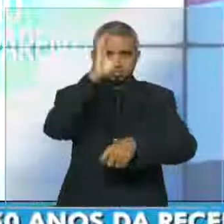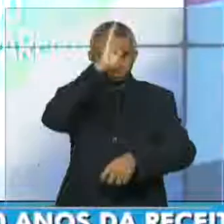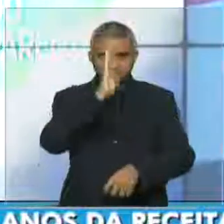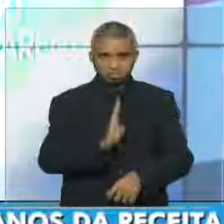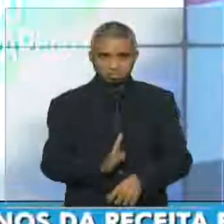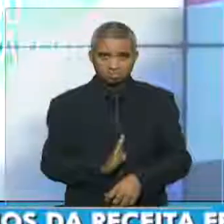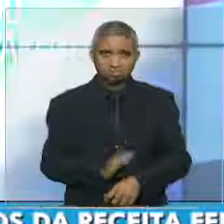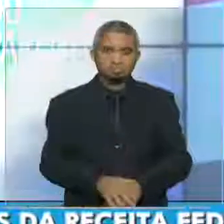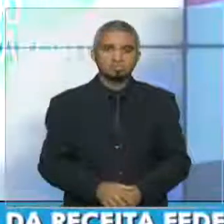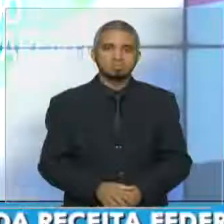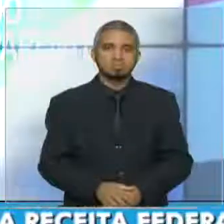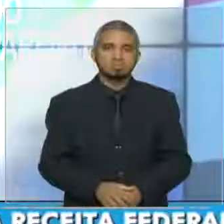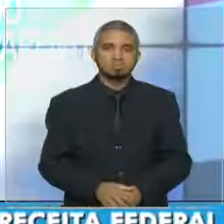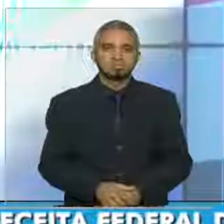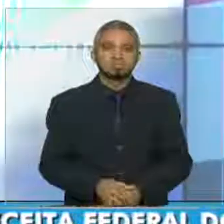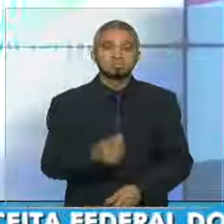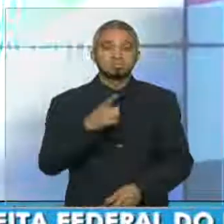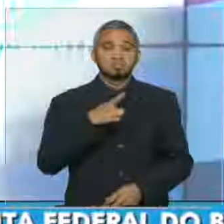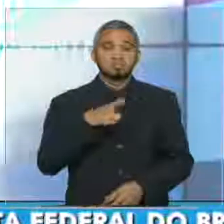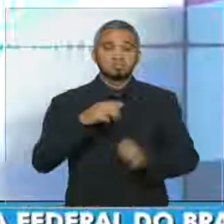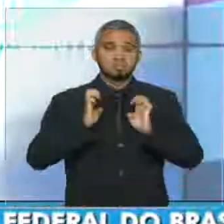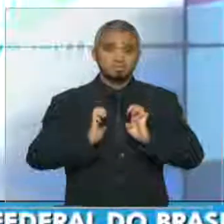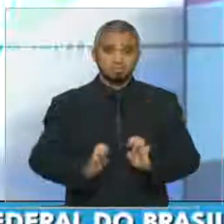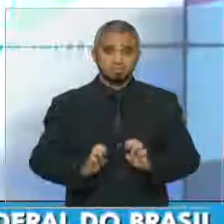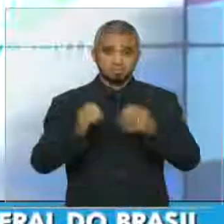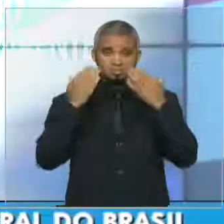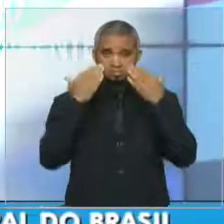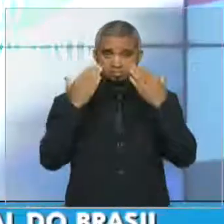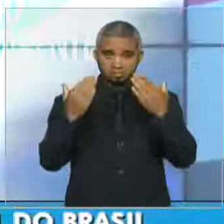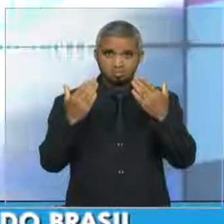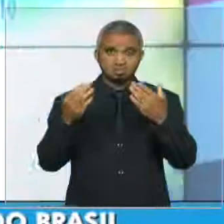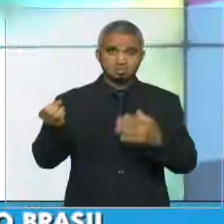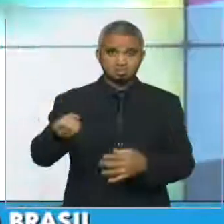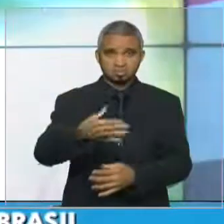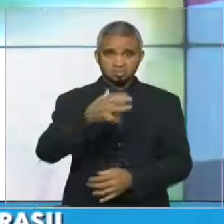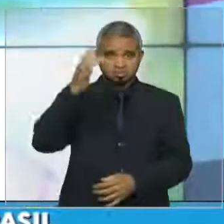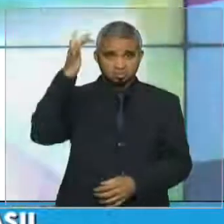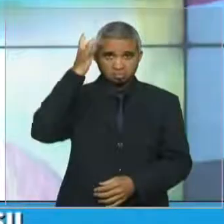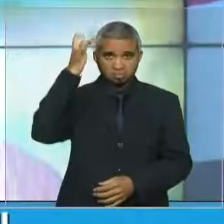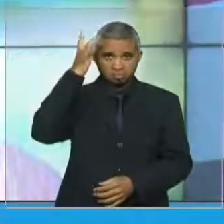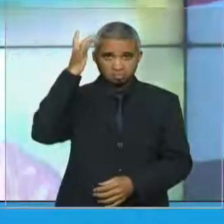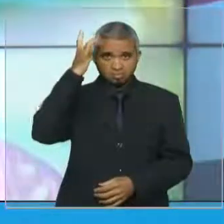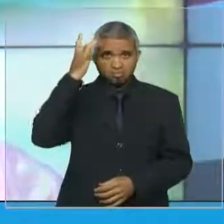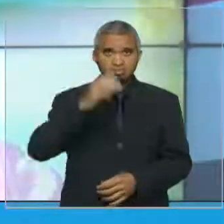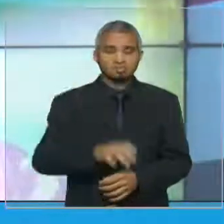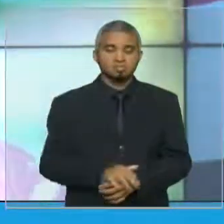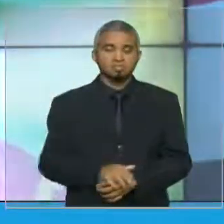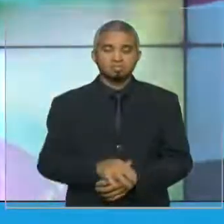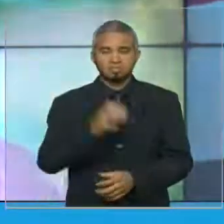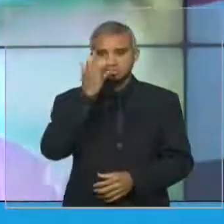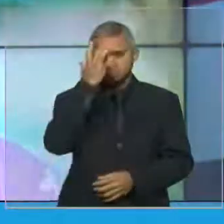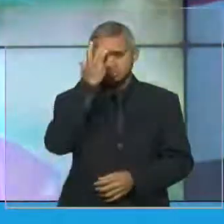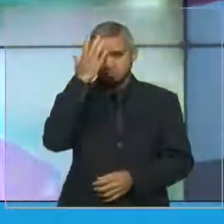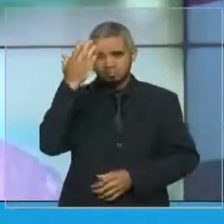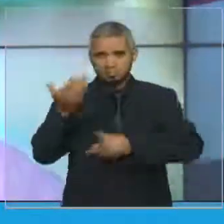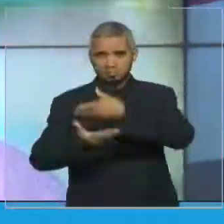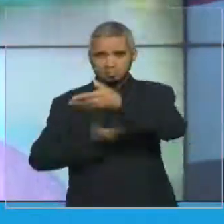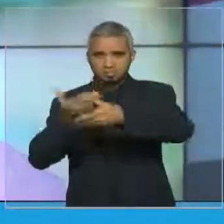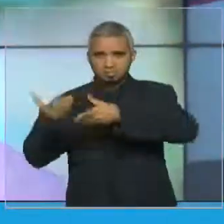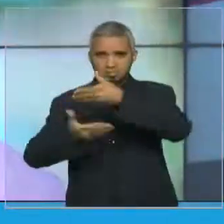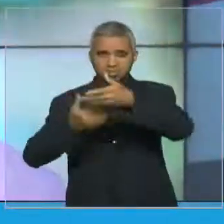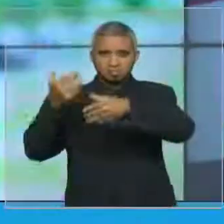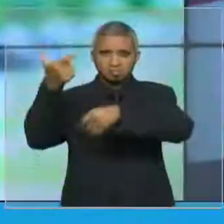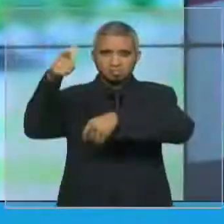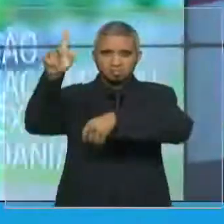justo, ético, transparente e inovador. Facilitação do comércio internacional e do fluxo de